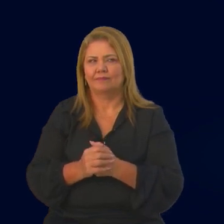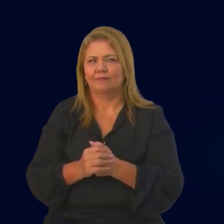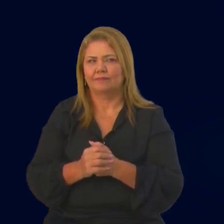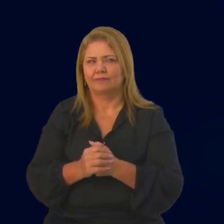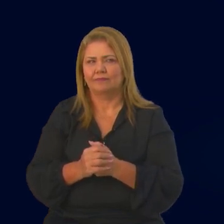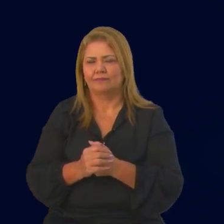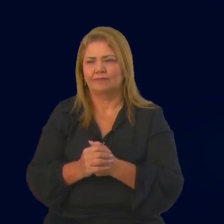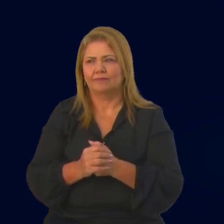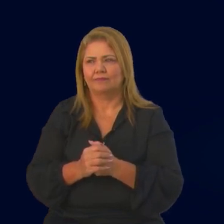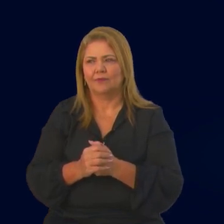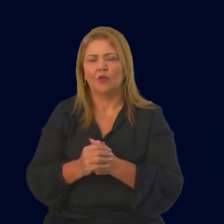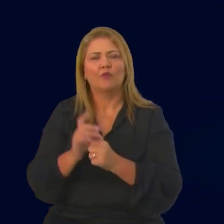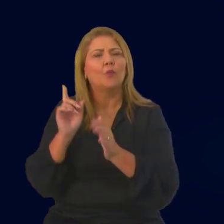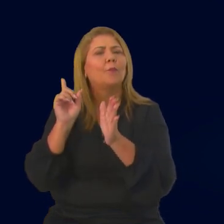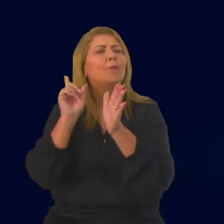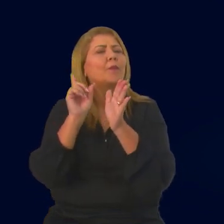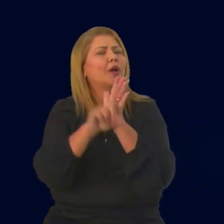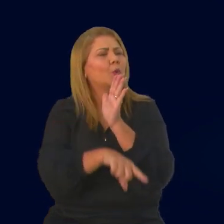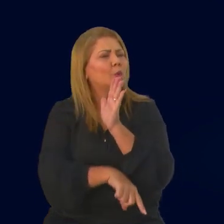Eu vou fazer uma pergunta.